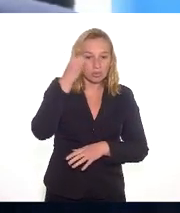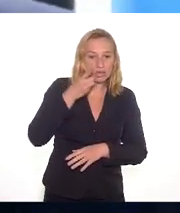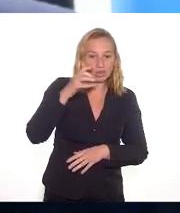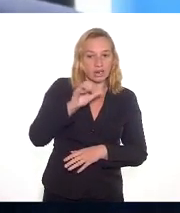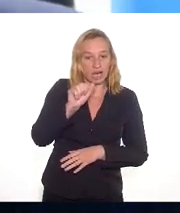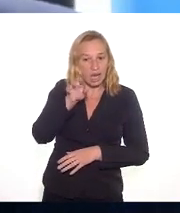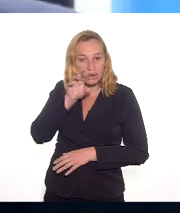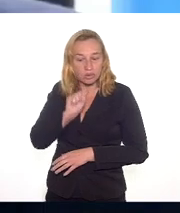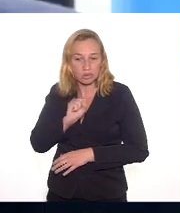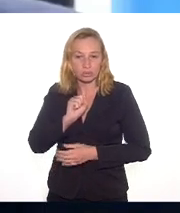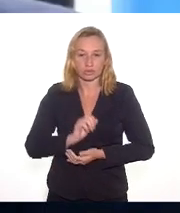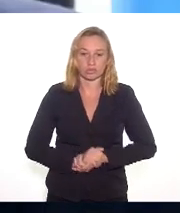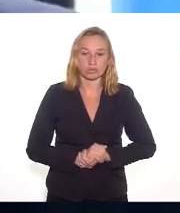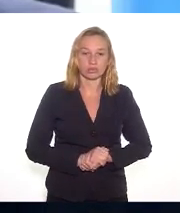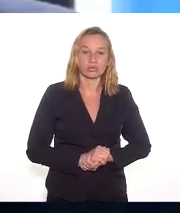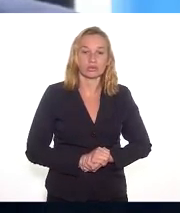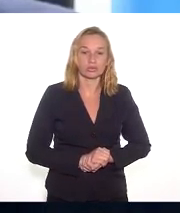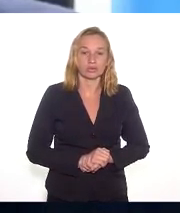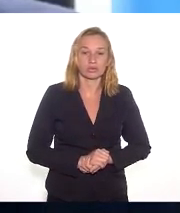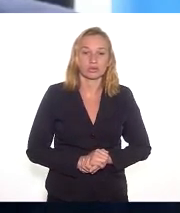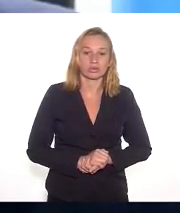Macedo.